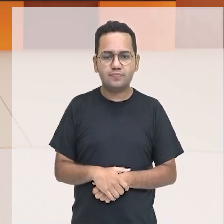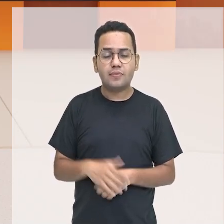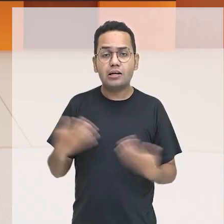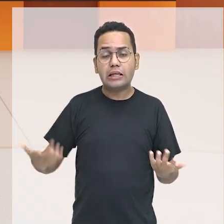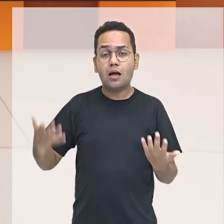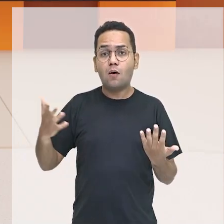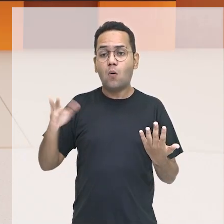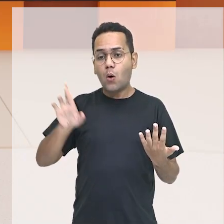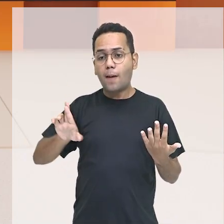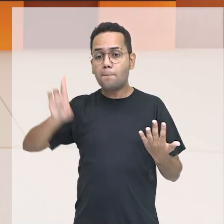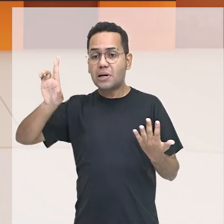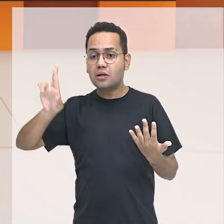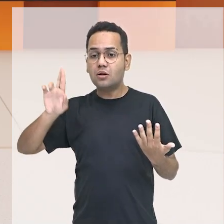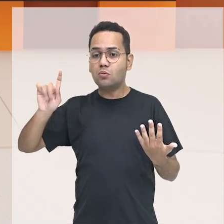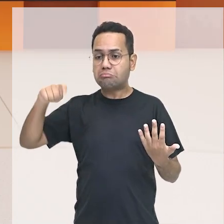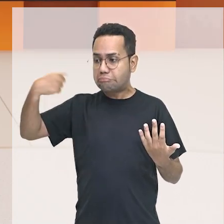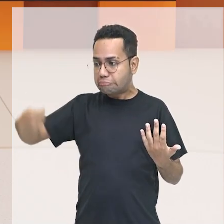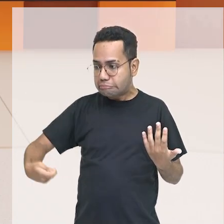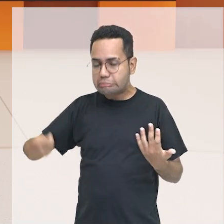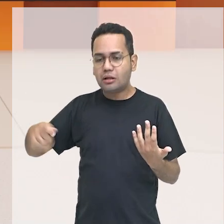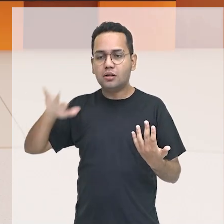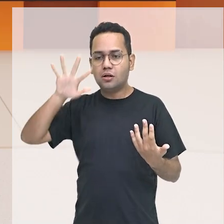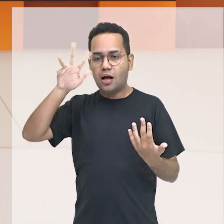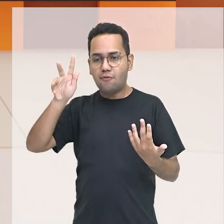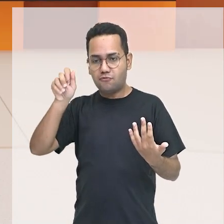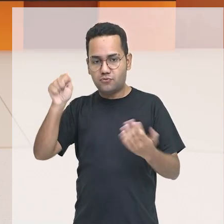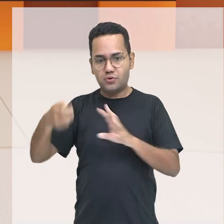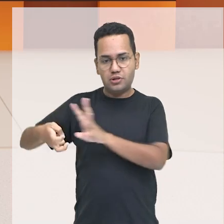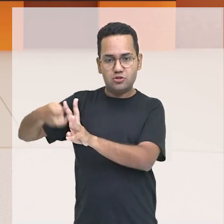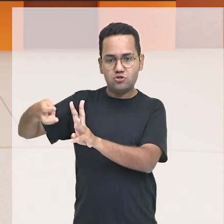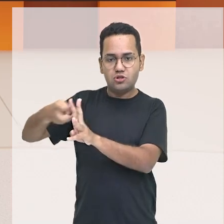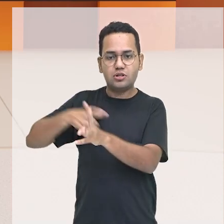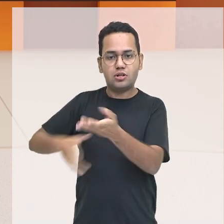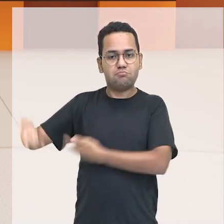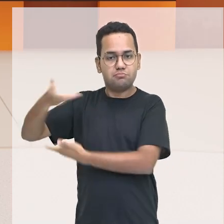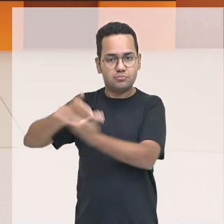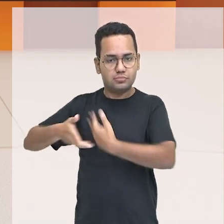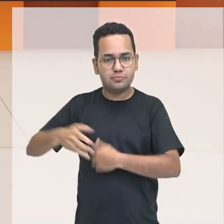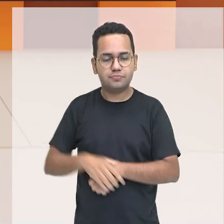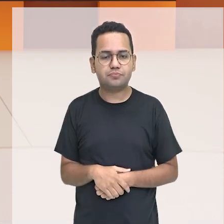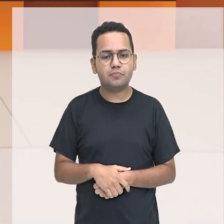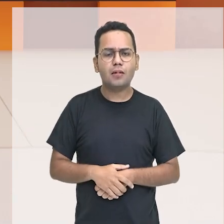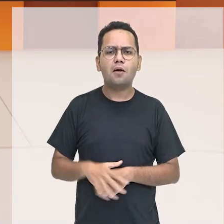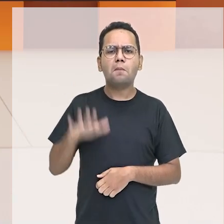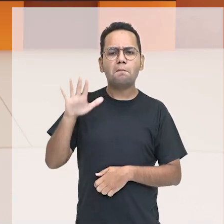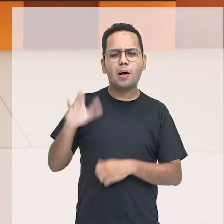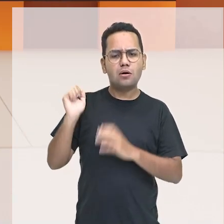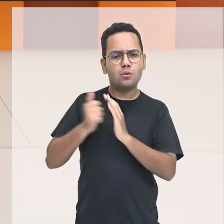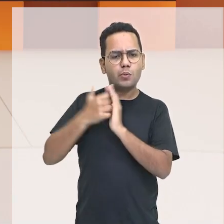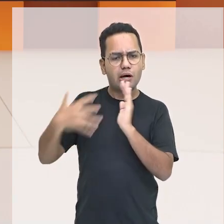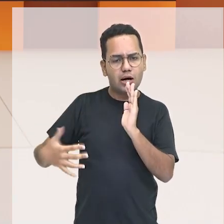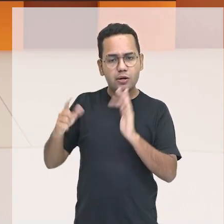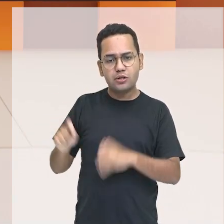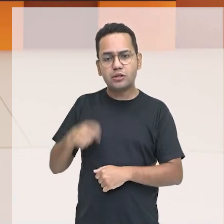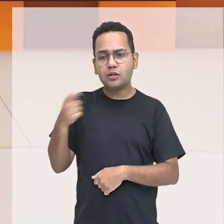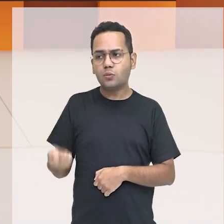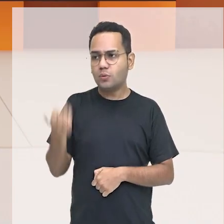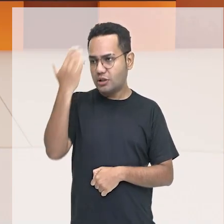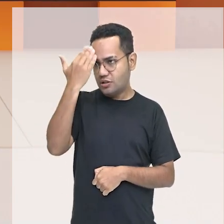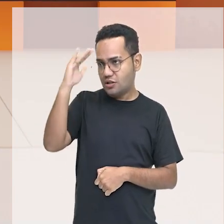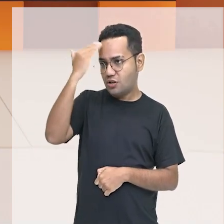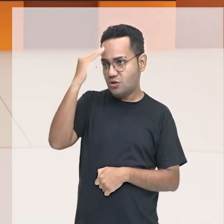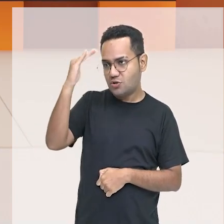que são um diálogo intercultural afro-indígena. São elementos responsáveis para a